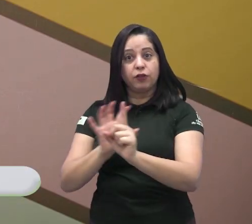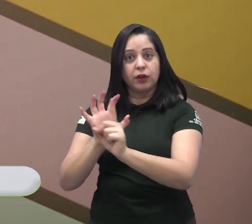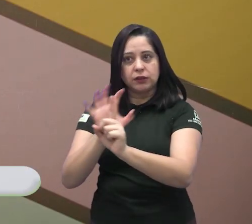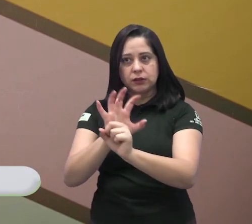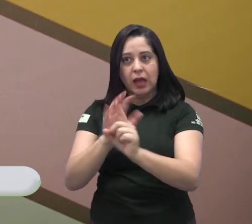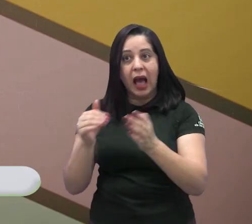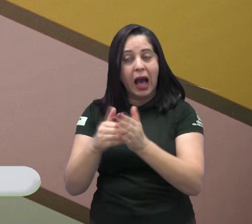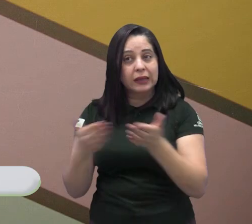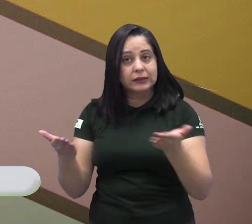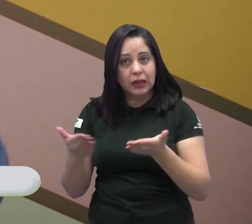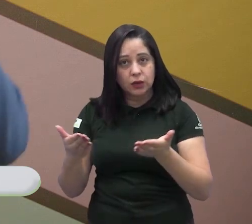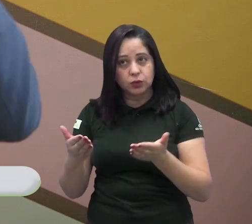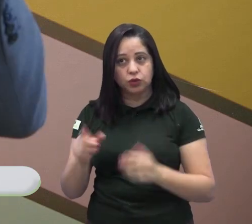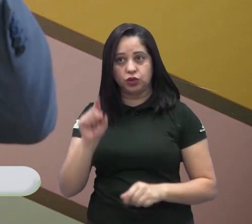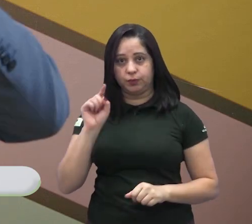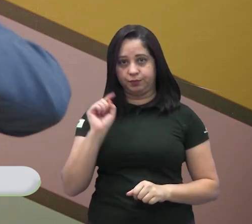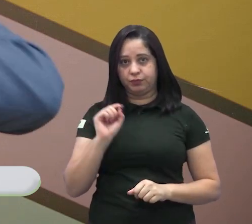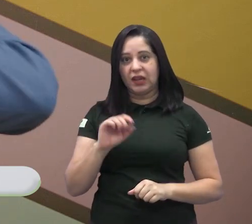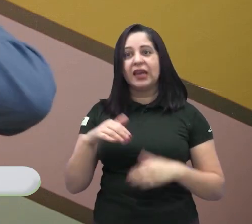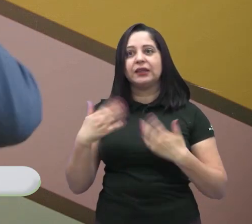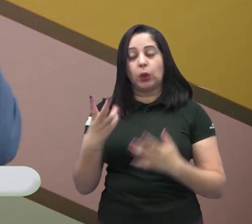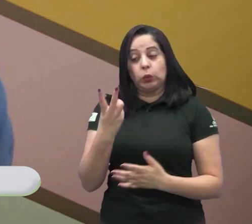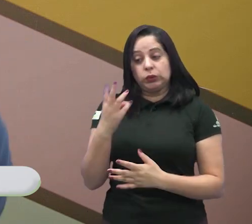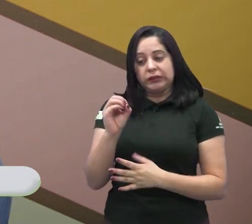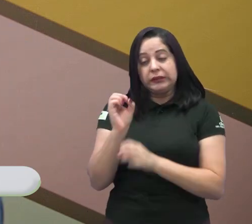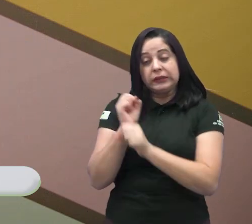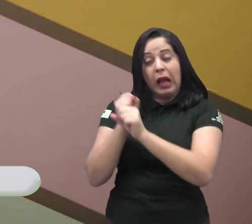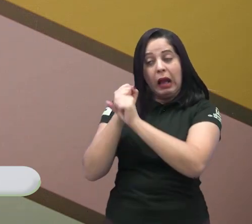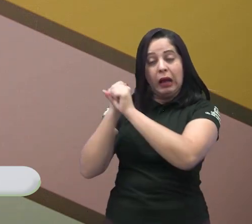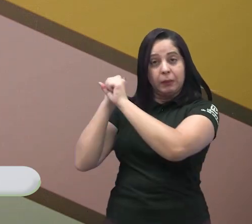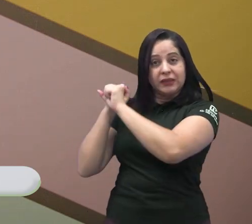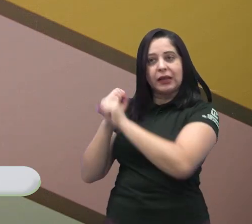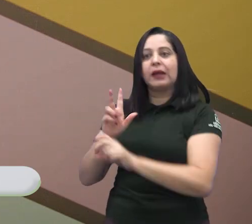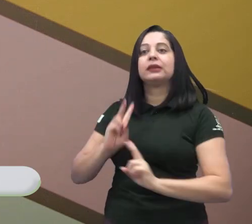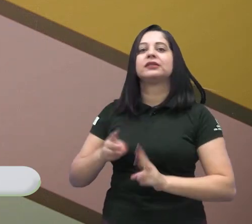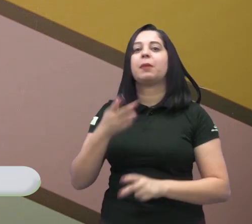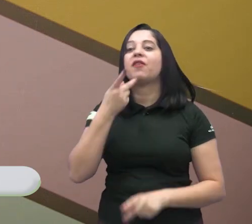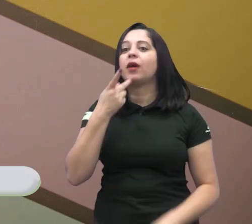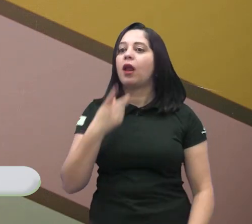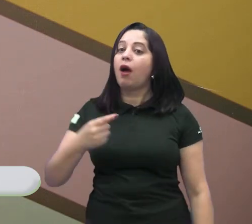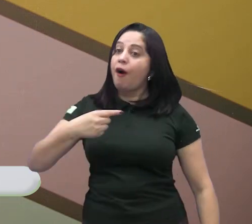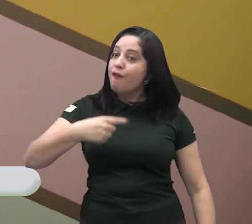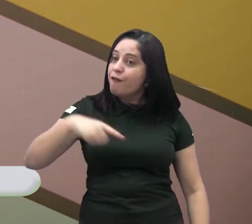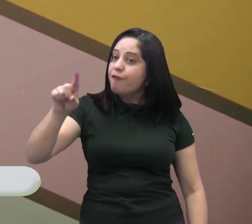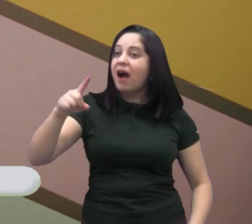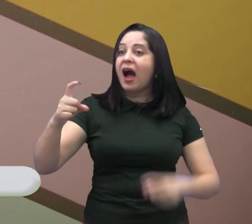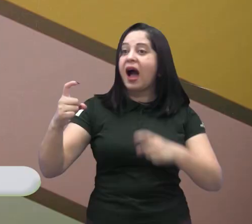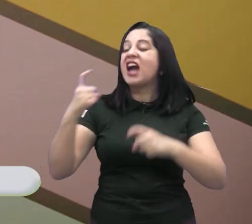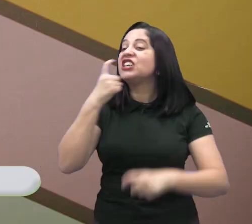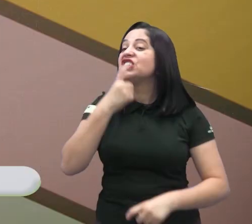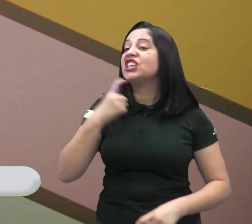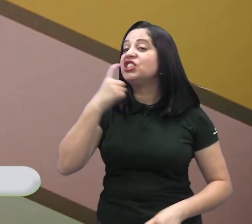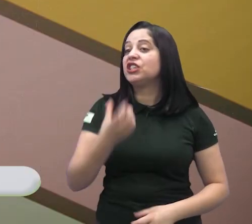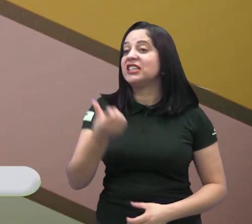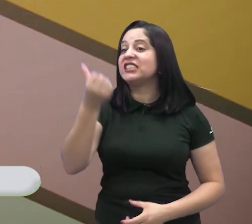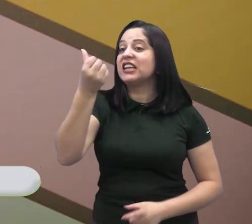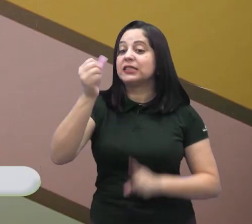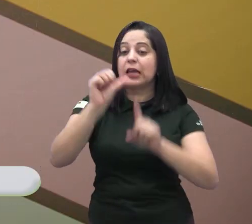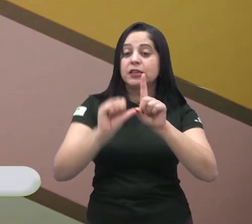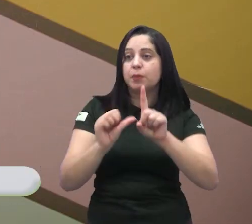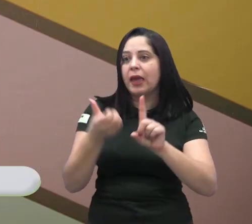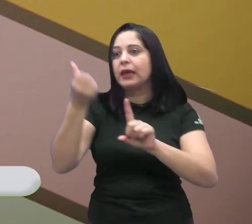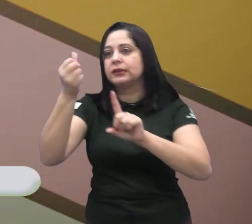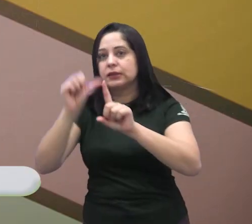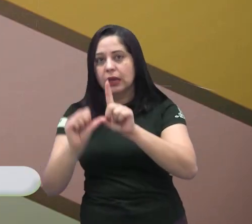a população até hoje. Nessa propaganda há mais de 30 anos se falava assim, olha, vá ao dentista de 6 em 6 meses.